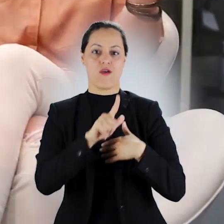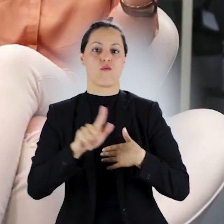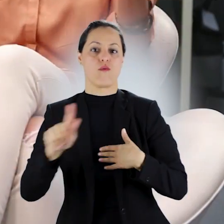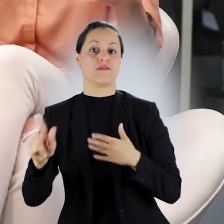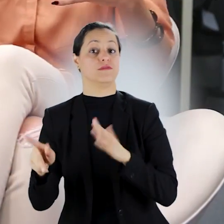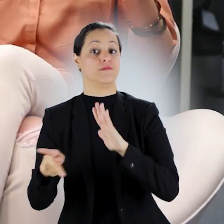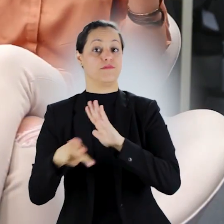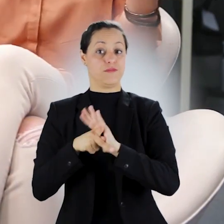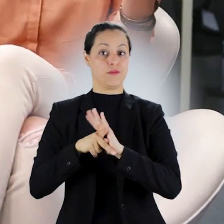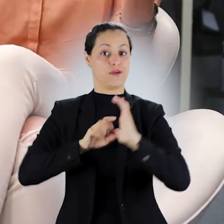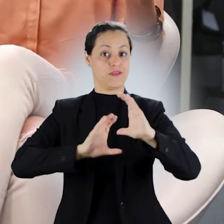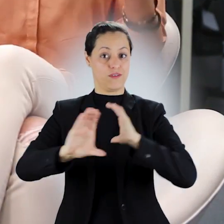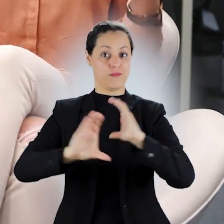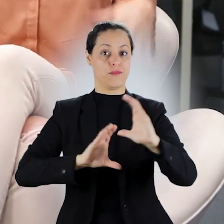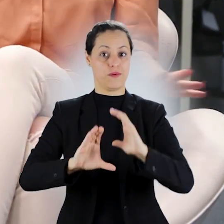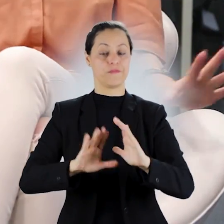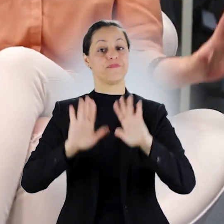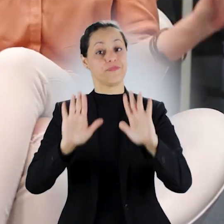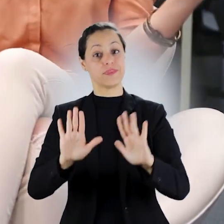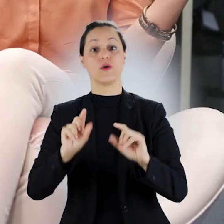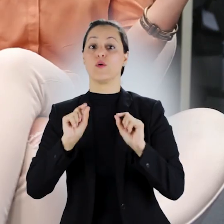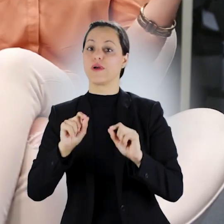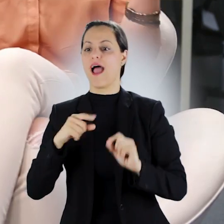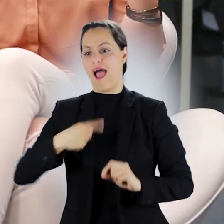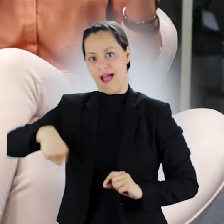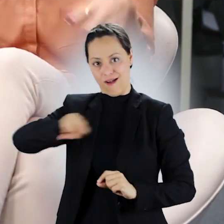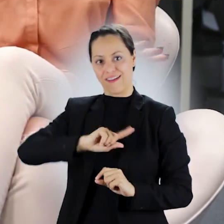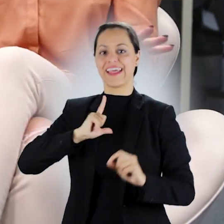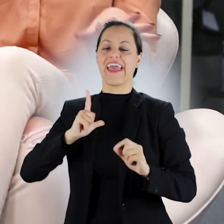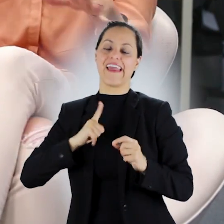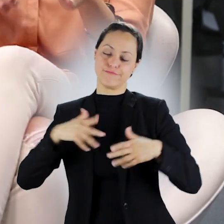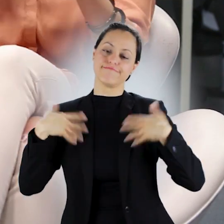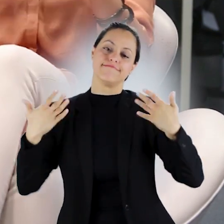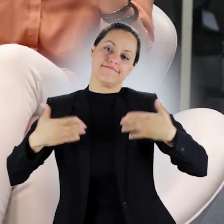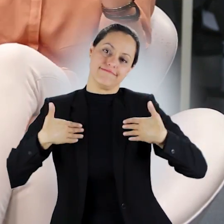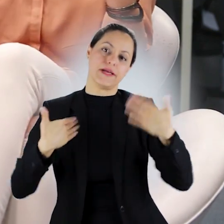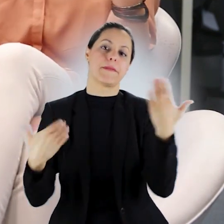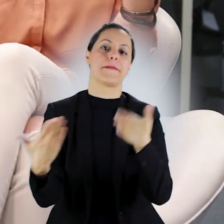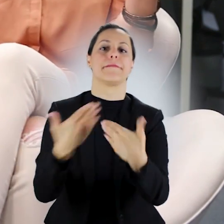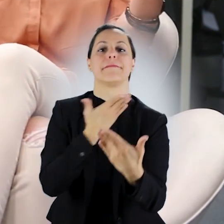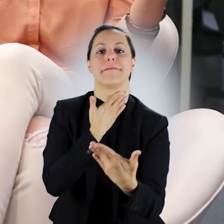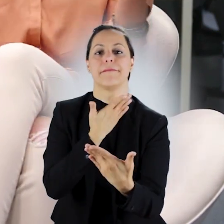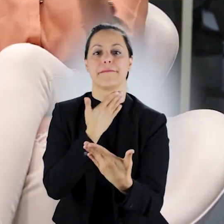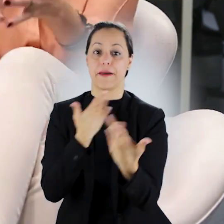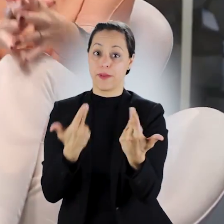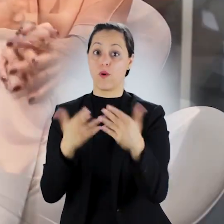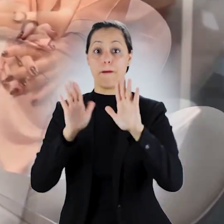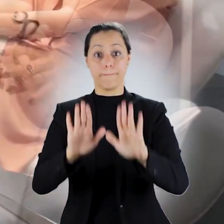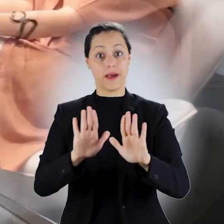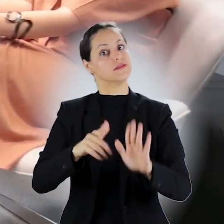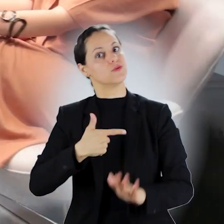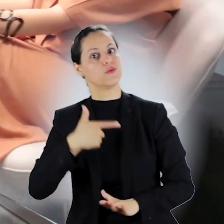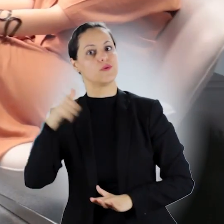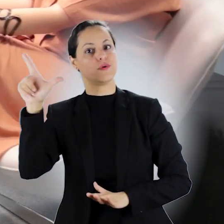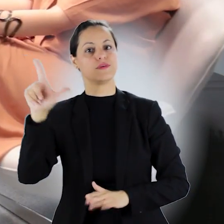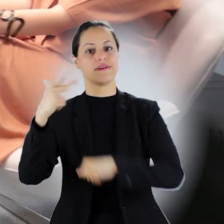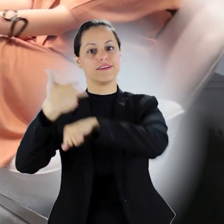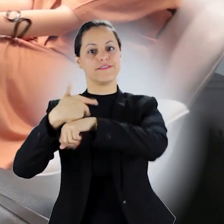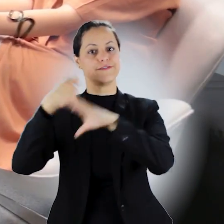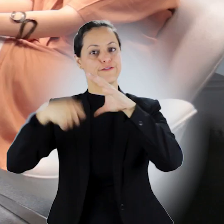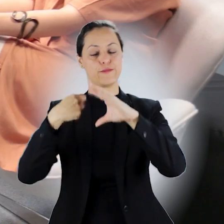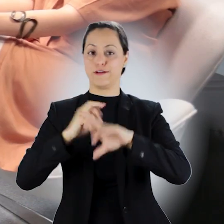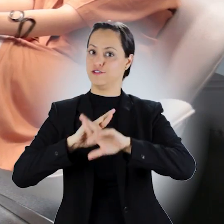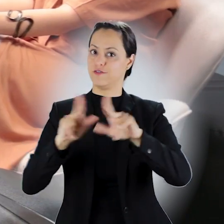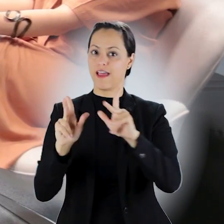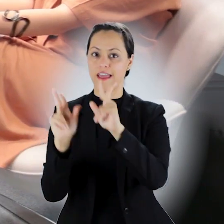comunicar. Programa ser bem mais solto. Isso, sim. É quase receber em casa, vamos dizer assim. E aí, pra edição, isso dificulta